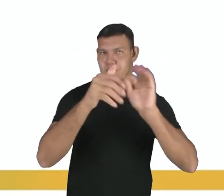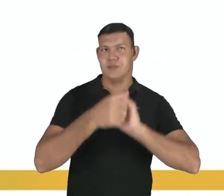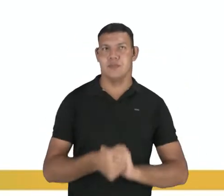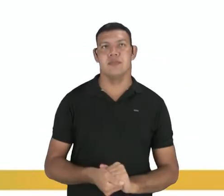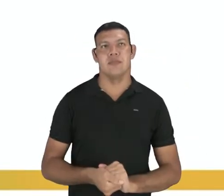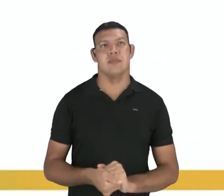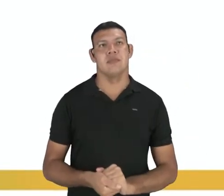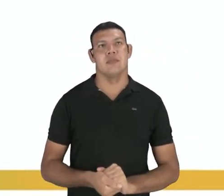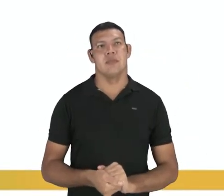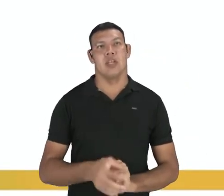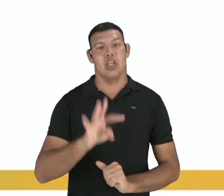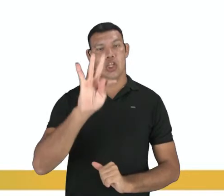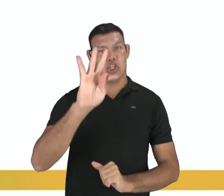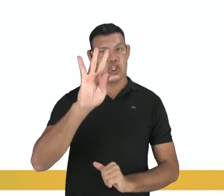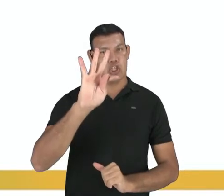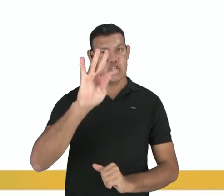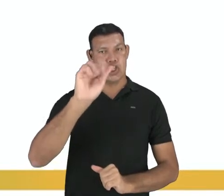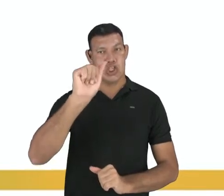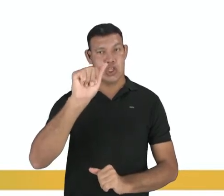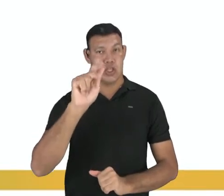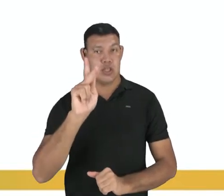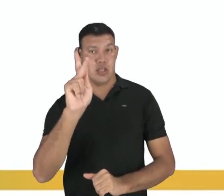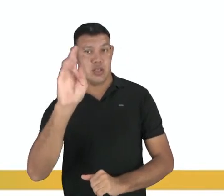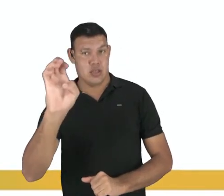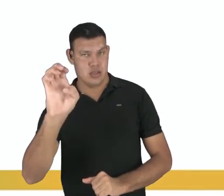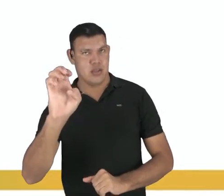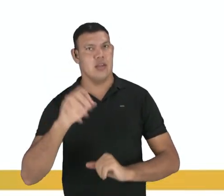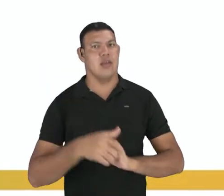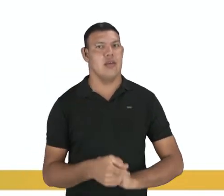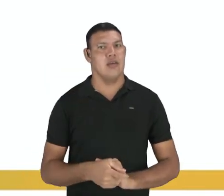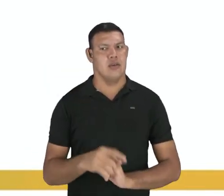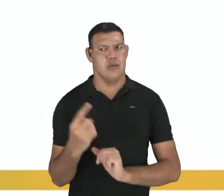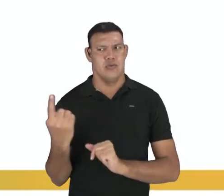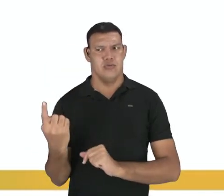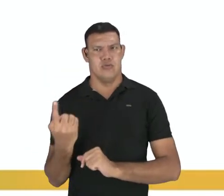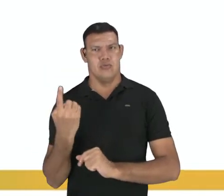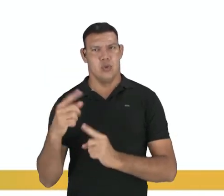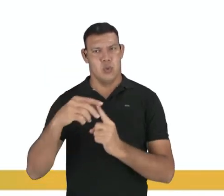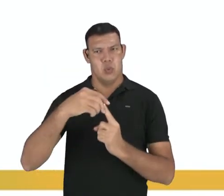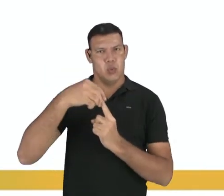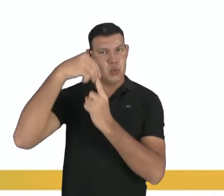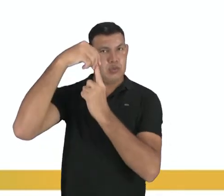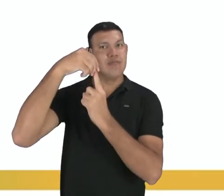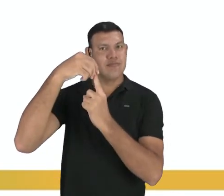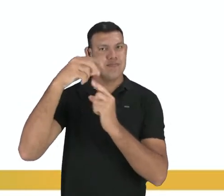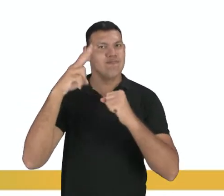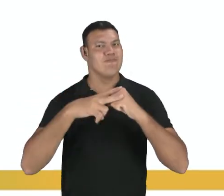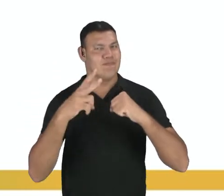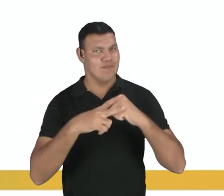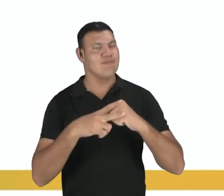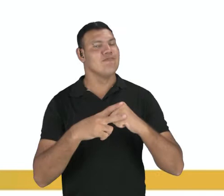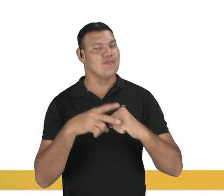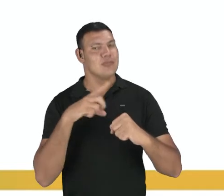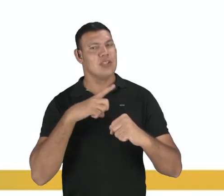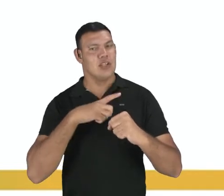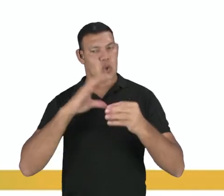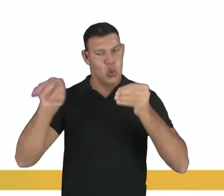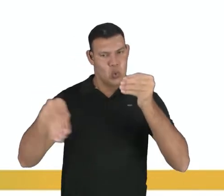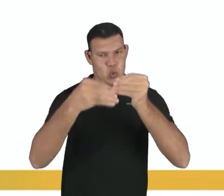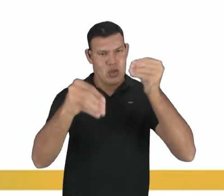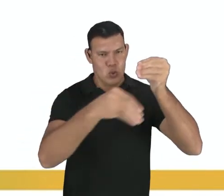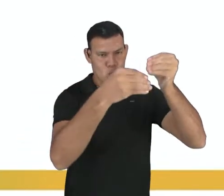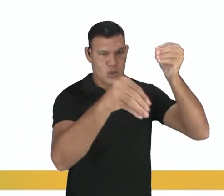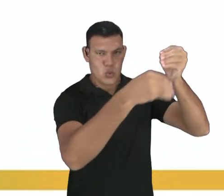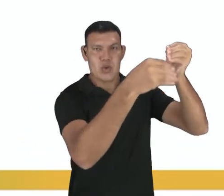com take, para vocês verem que um único verbo pode ter vários outros complementos e